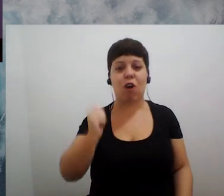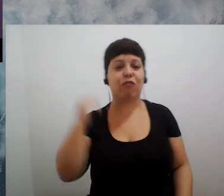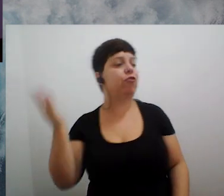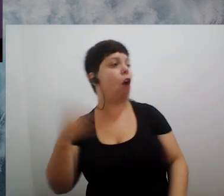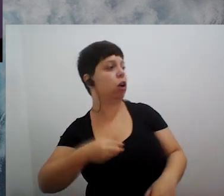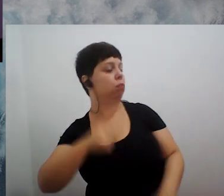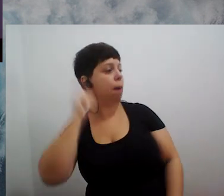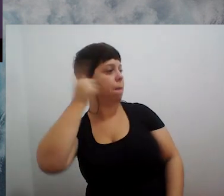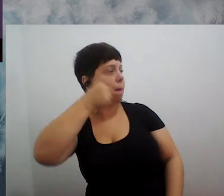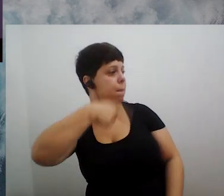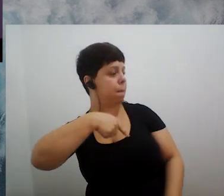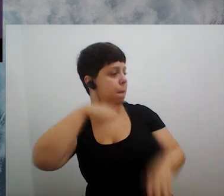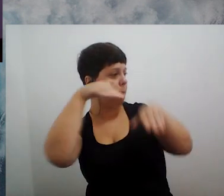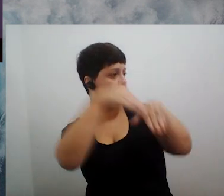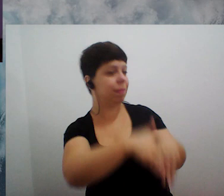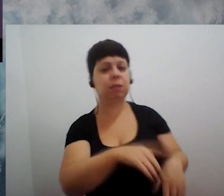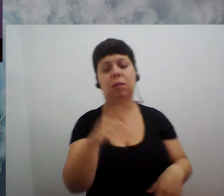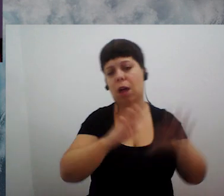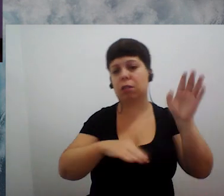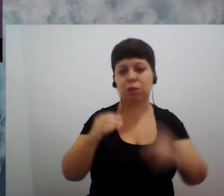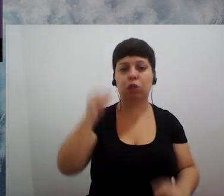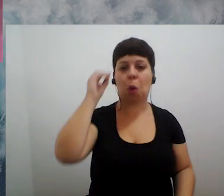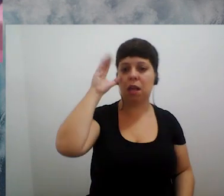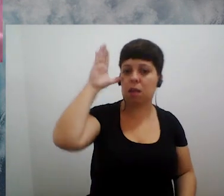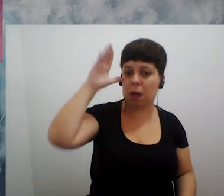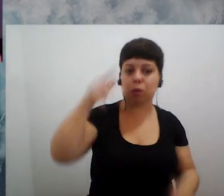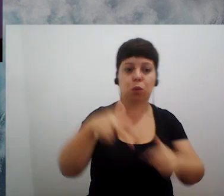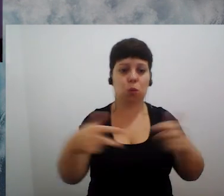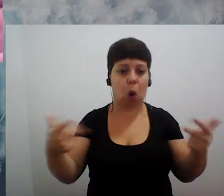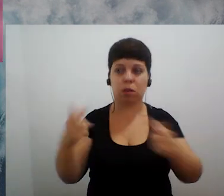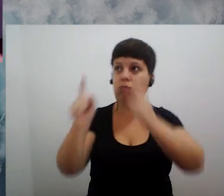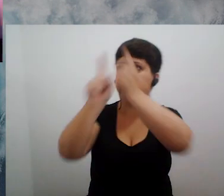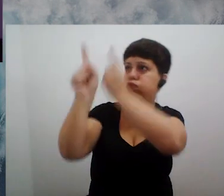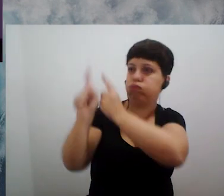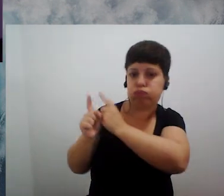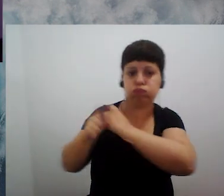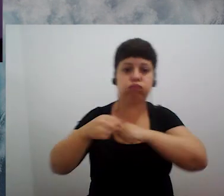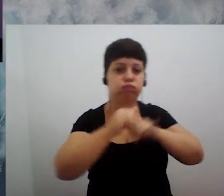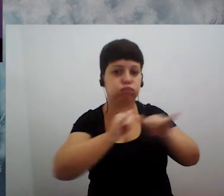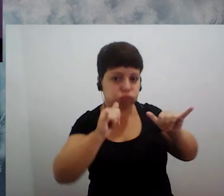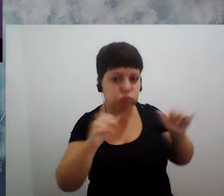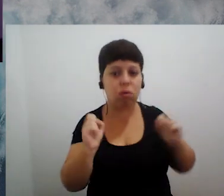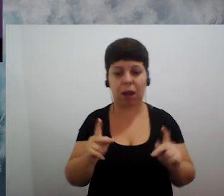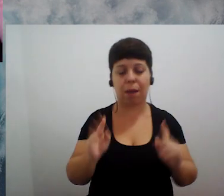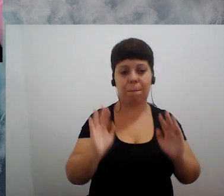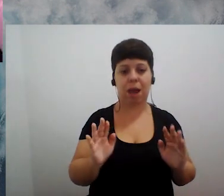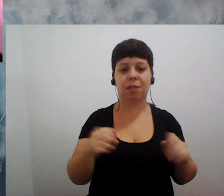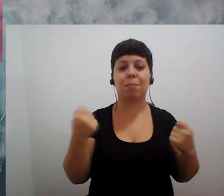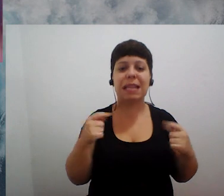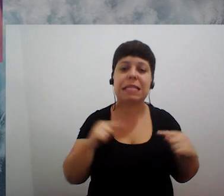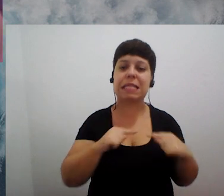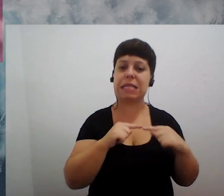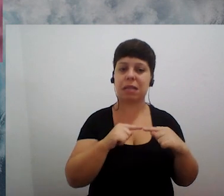não precisa ninguém chegar de fora. É claro, mas eventualmente uma outra coisa, um conhecimento, um negócio que está todo mundo descobrindo agora, até vai,